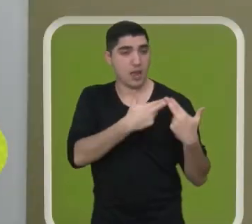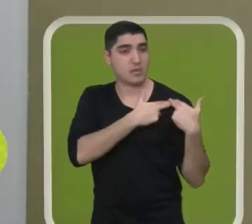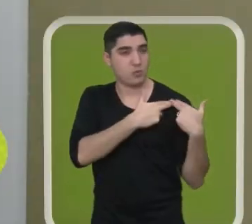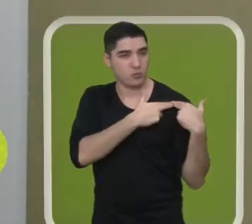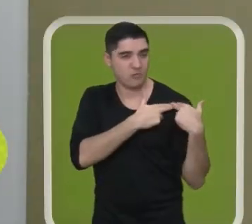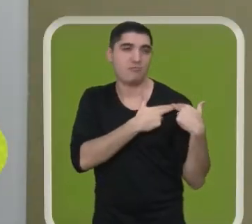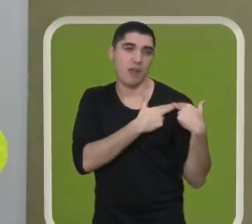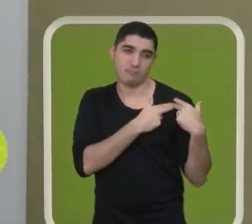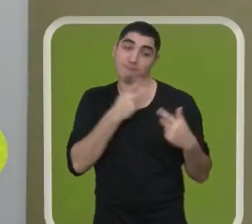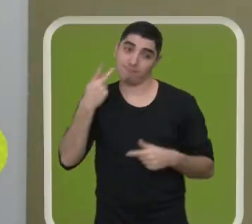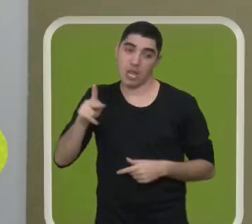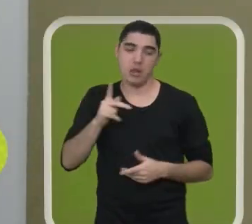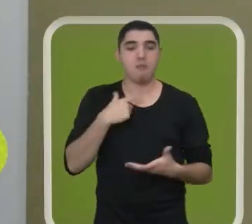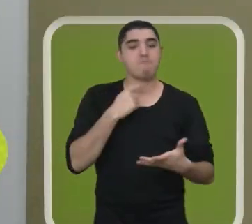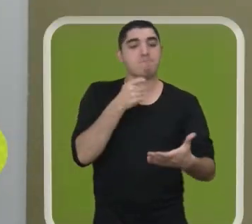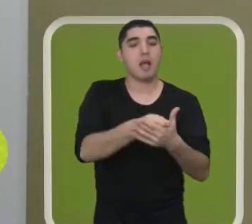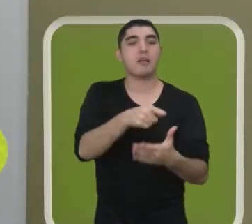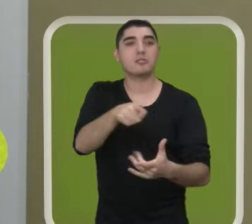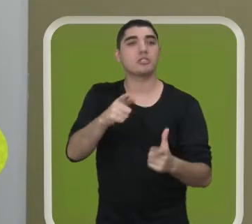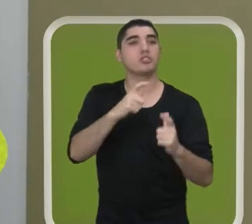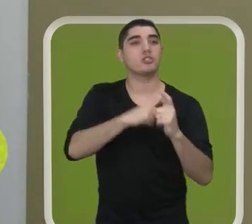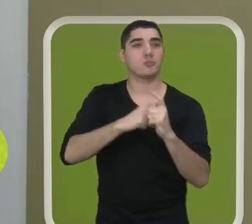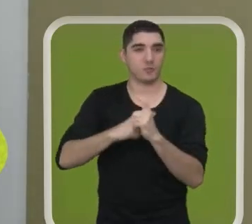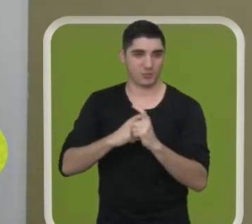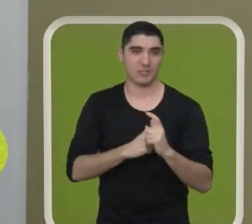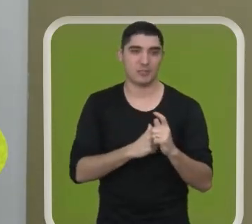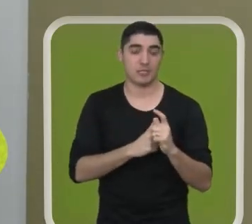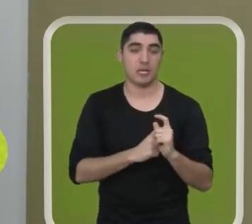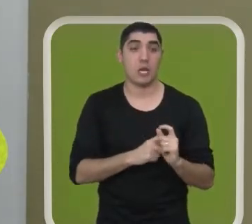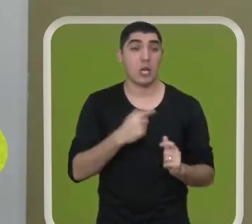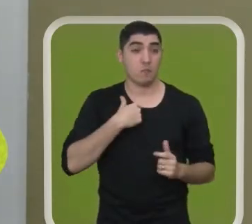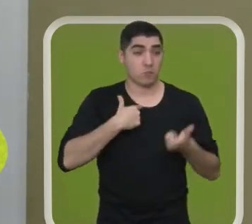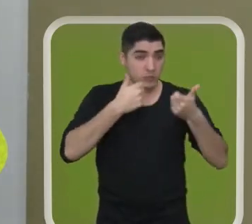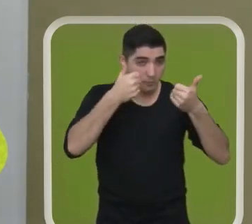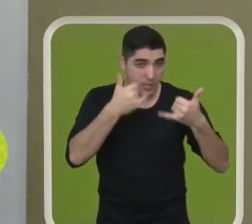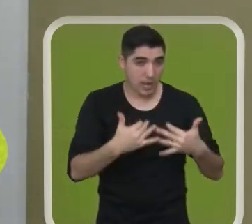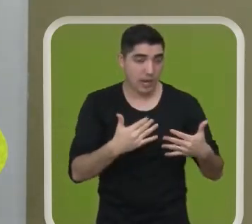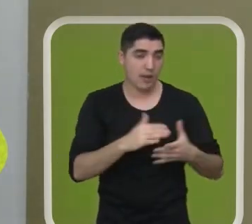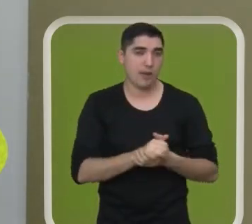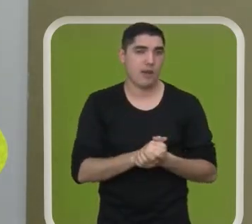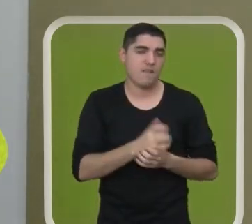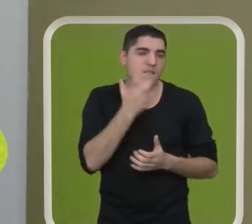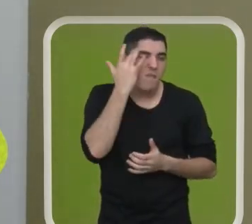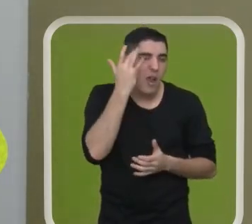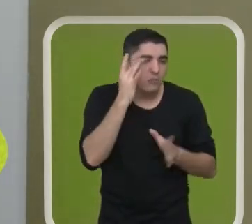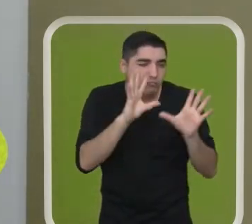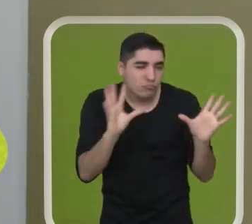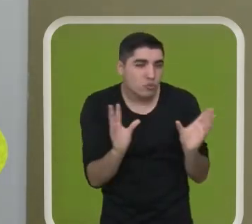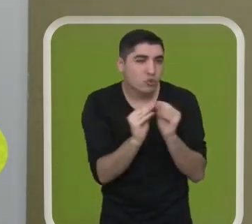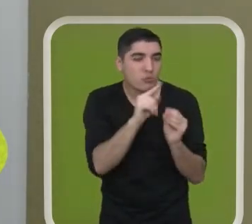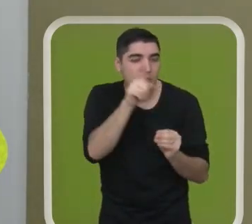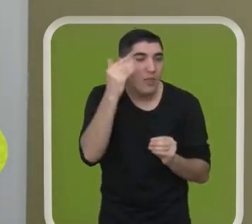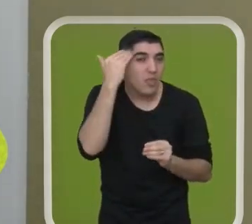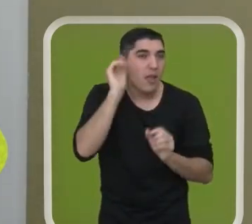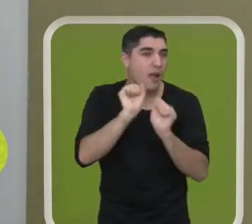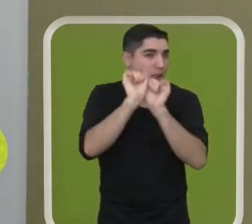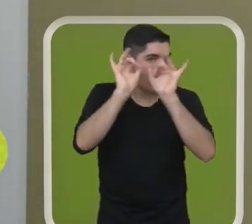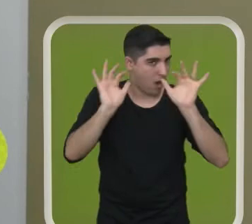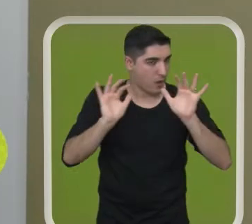dívida. Né? Explicar de forma bem fácil da gente conseguir, didática, boa da gente conseguir